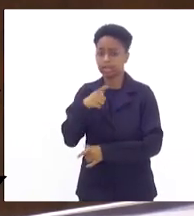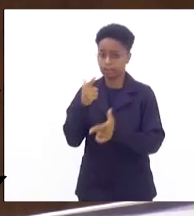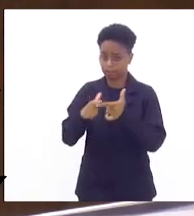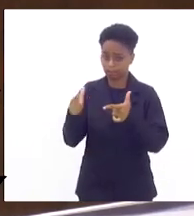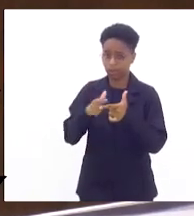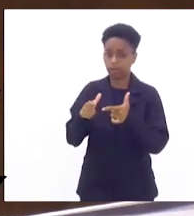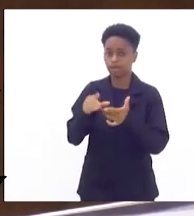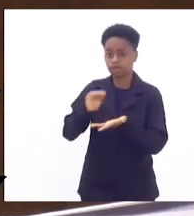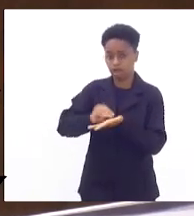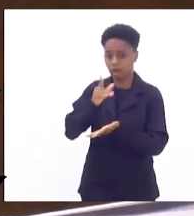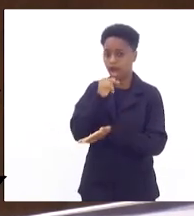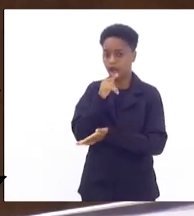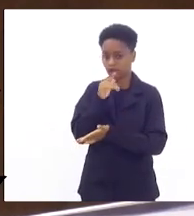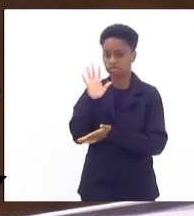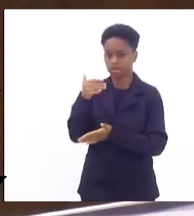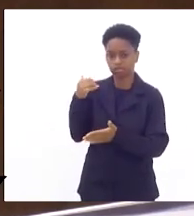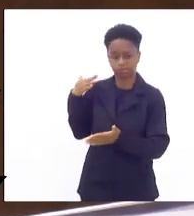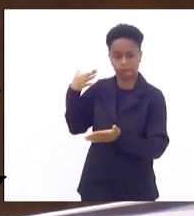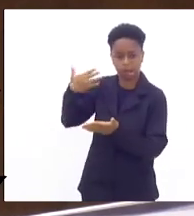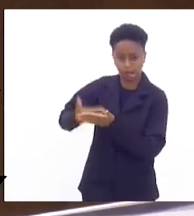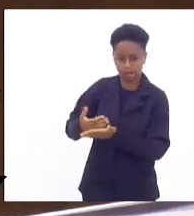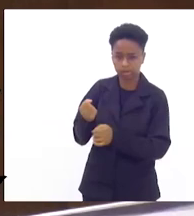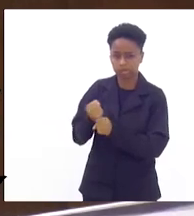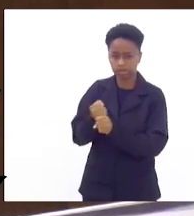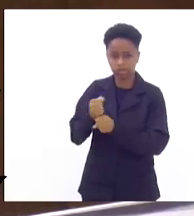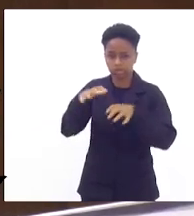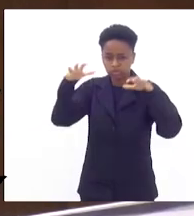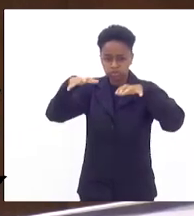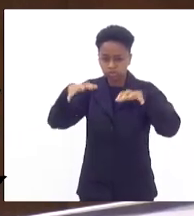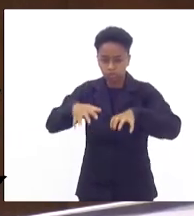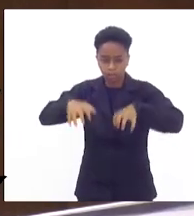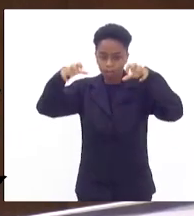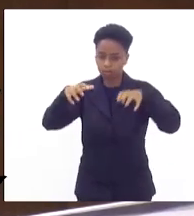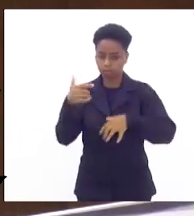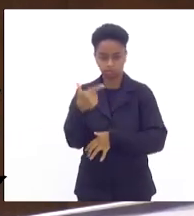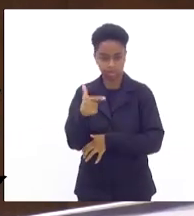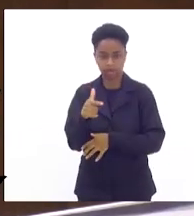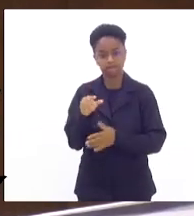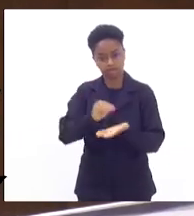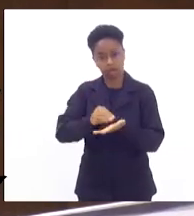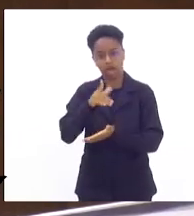histórica, falta d'água, principalmente de junho a outubro,